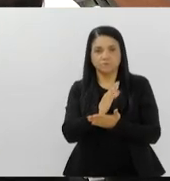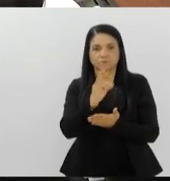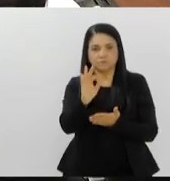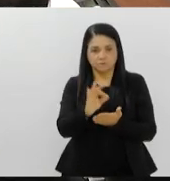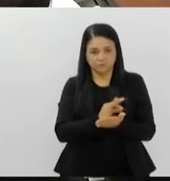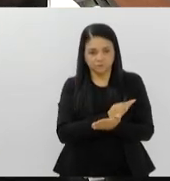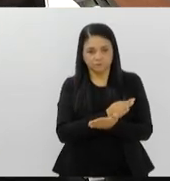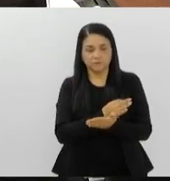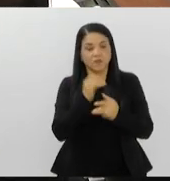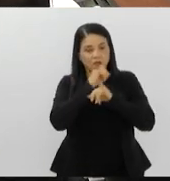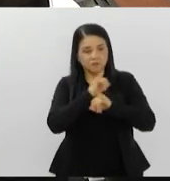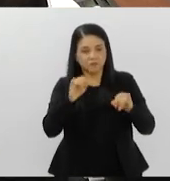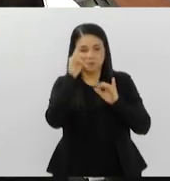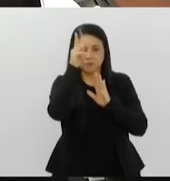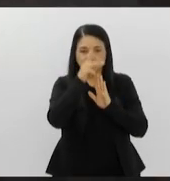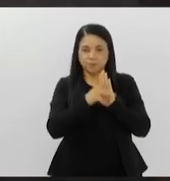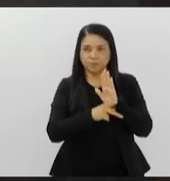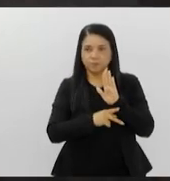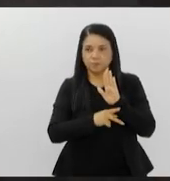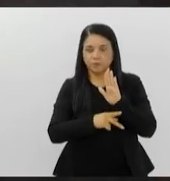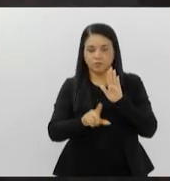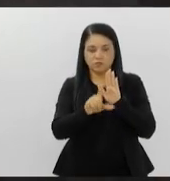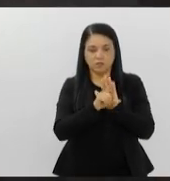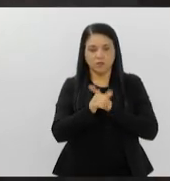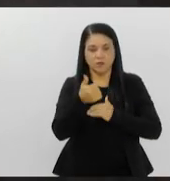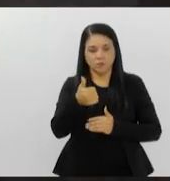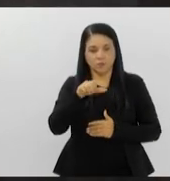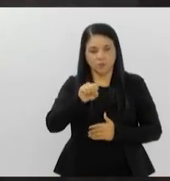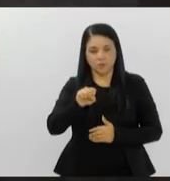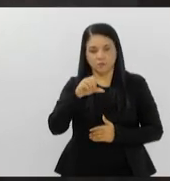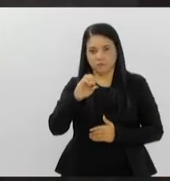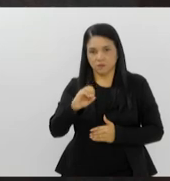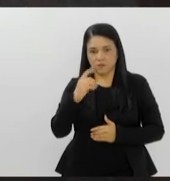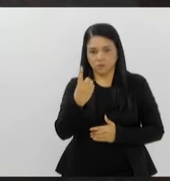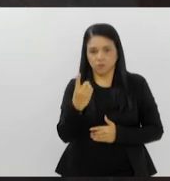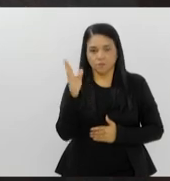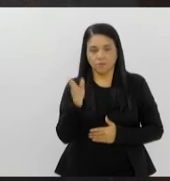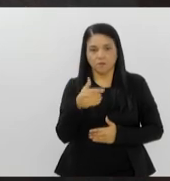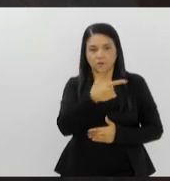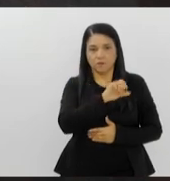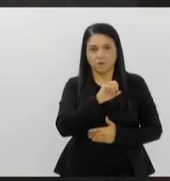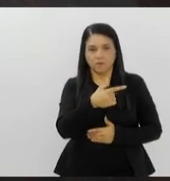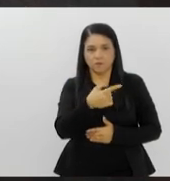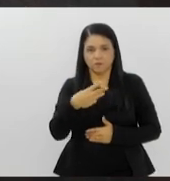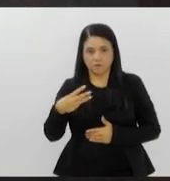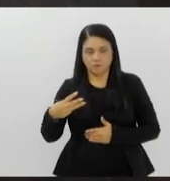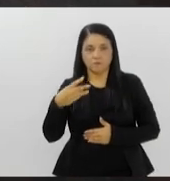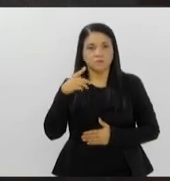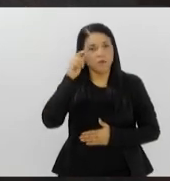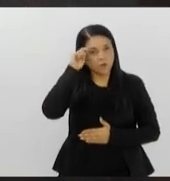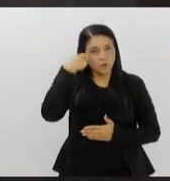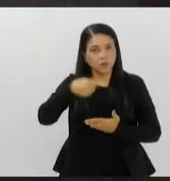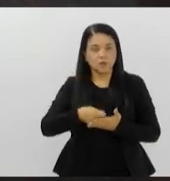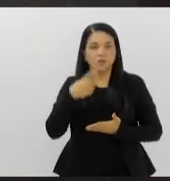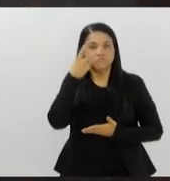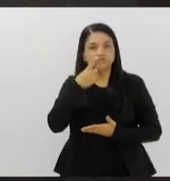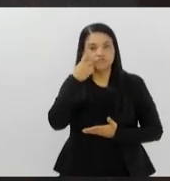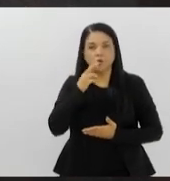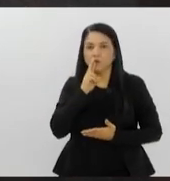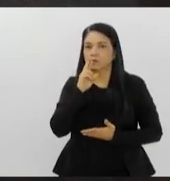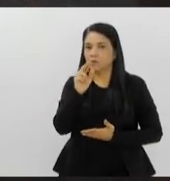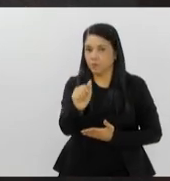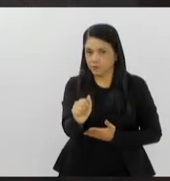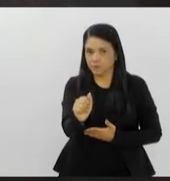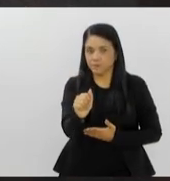vai autógrafo. Anuncio projeto de lei número 1801 de 23, de autoria do deputado Rodrigo